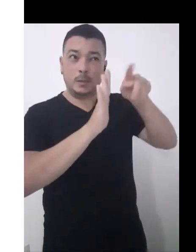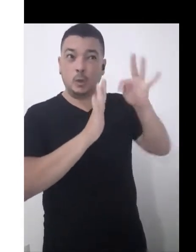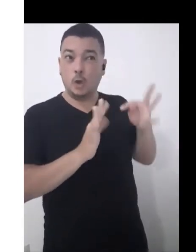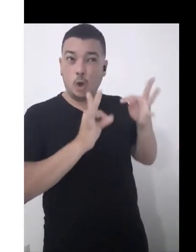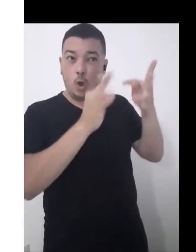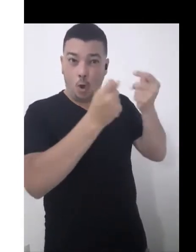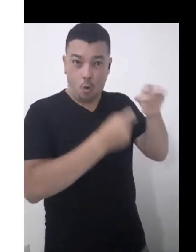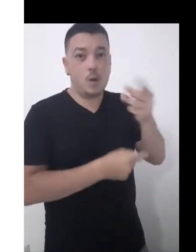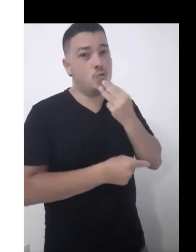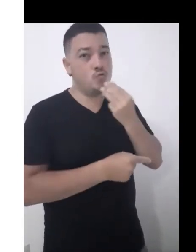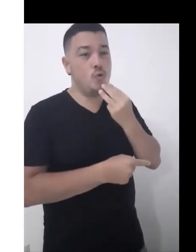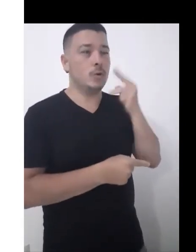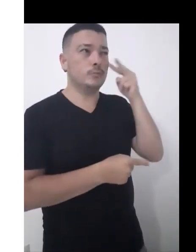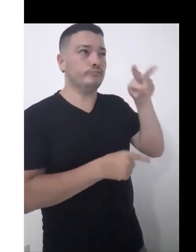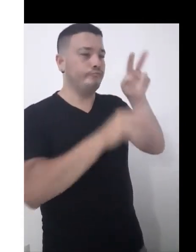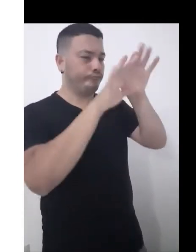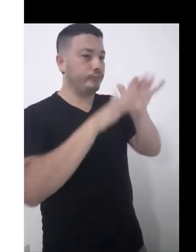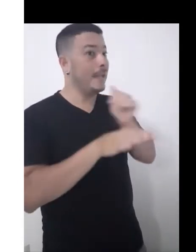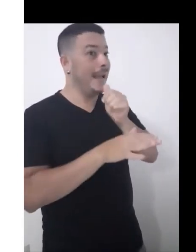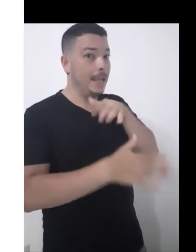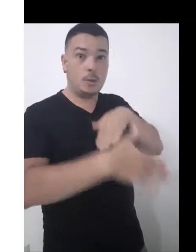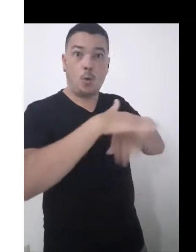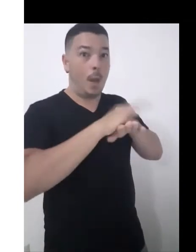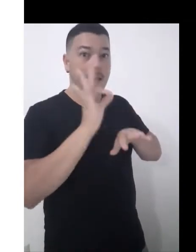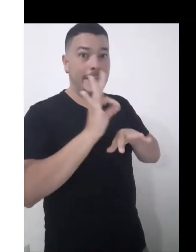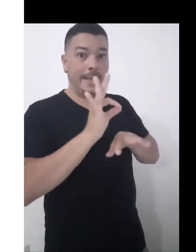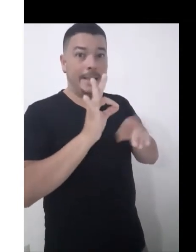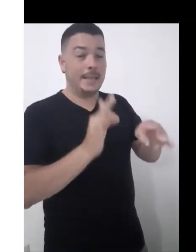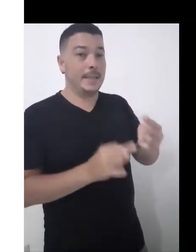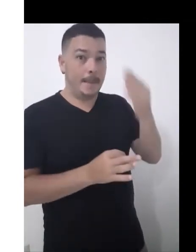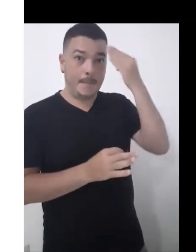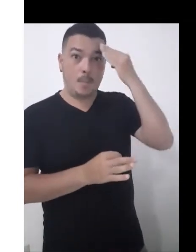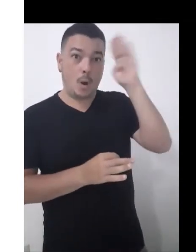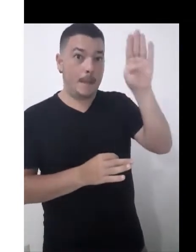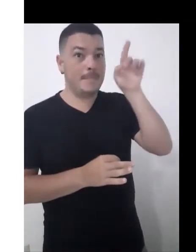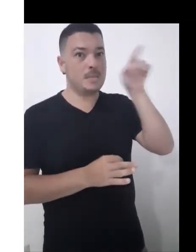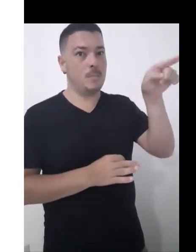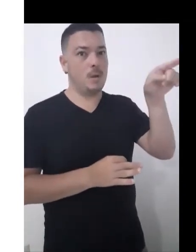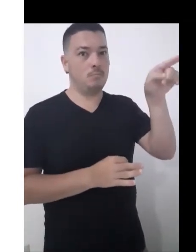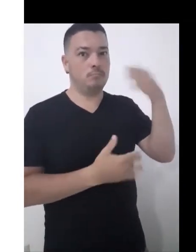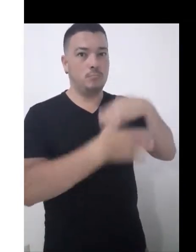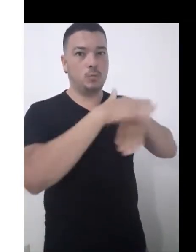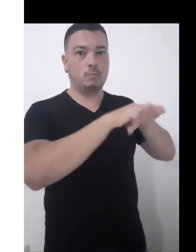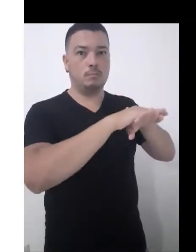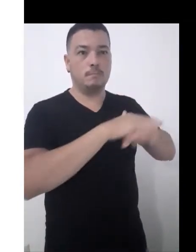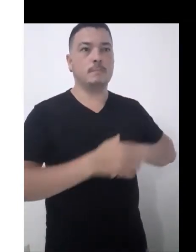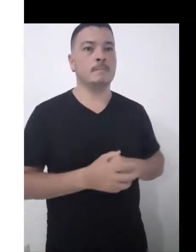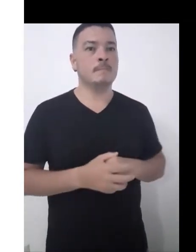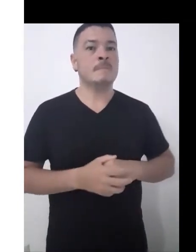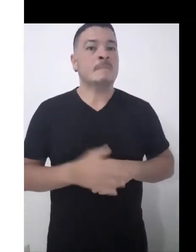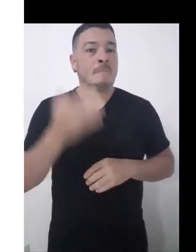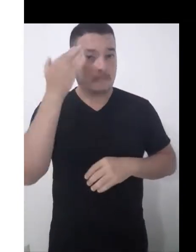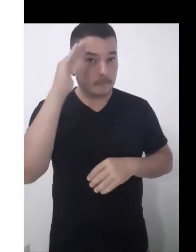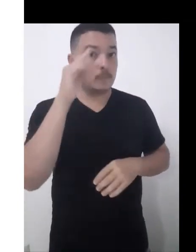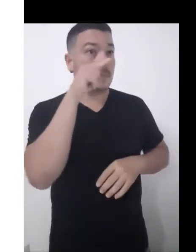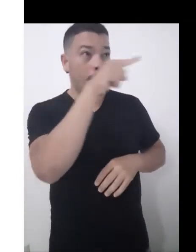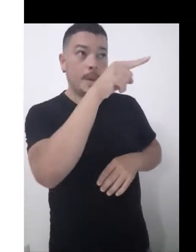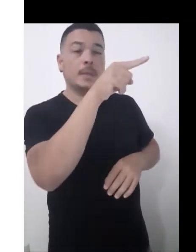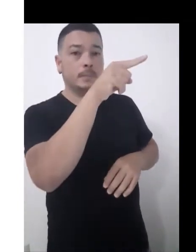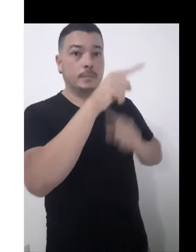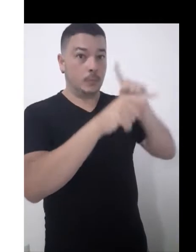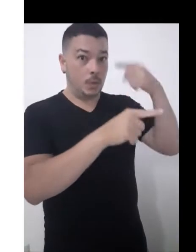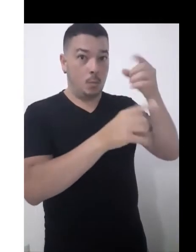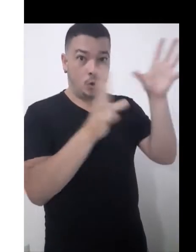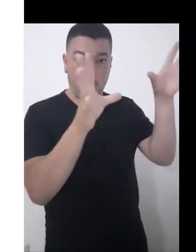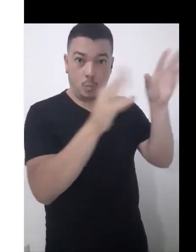que eu estou escrevendo, que ainda não foi salvo, está tudo na minha memória principal. Então, a função da memória principal é essa. Depois que eu